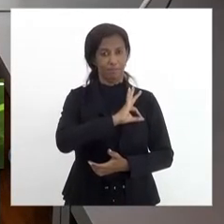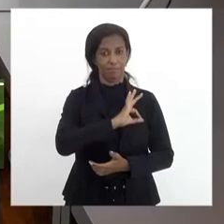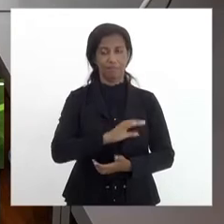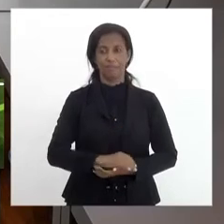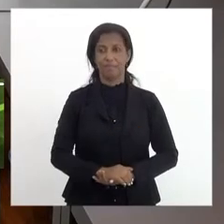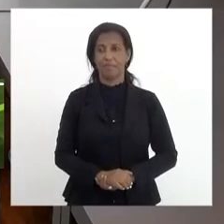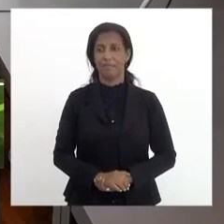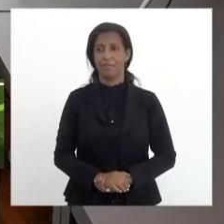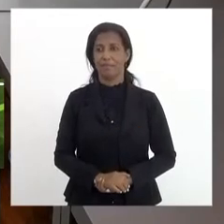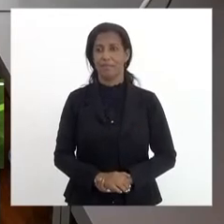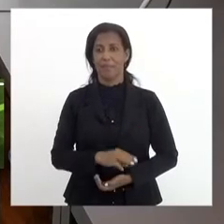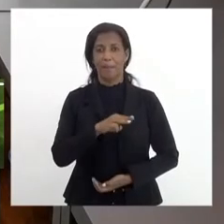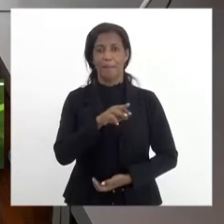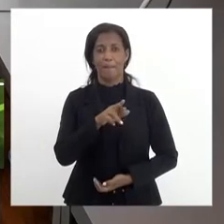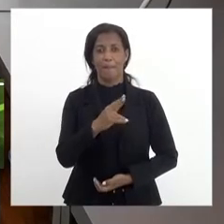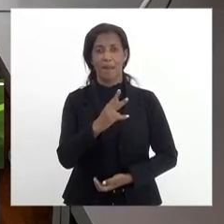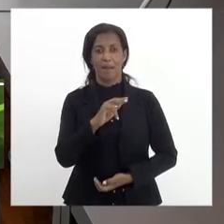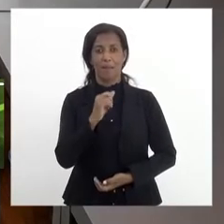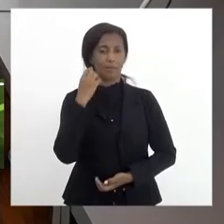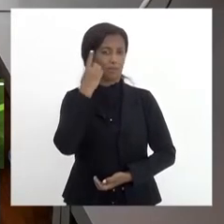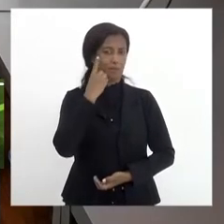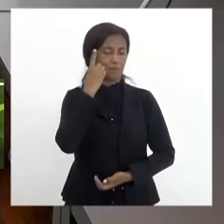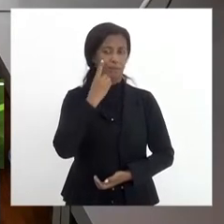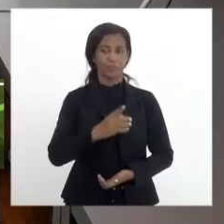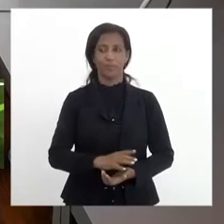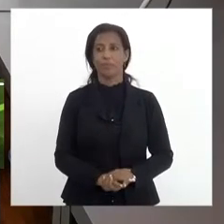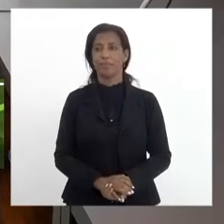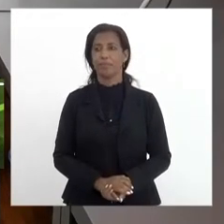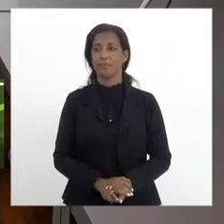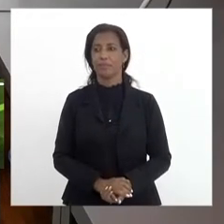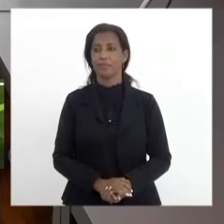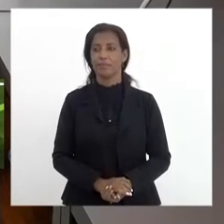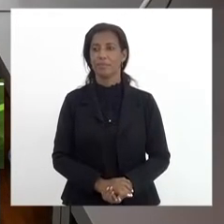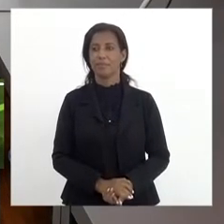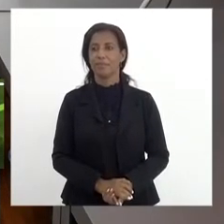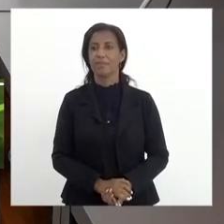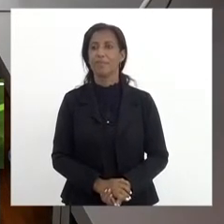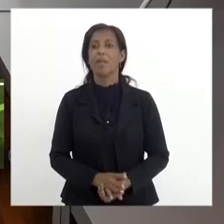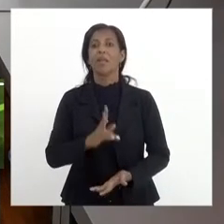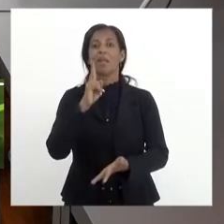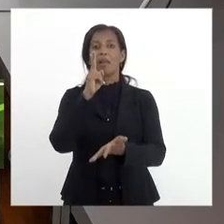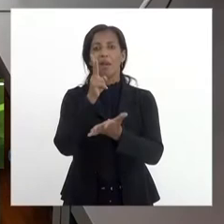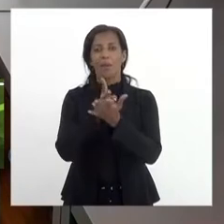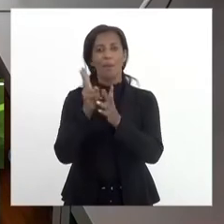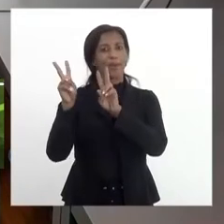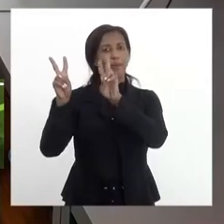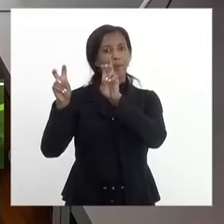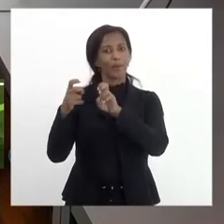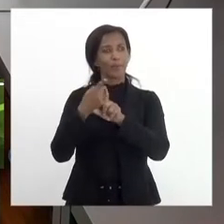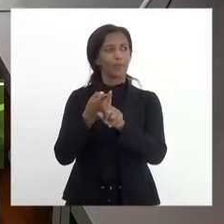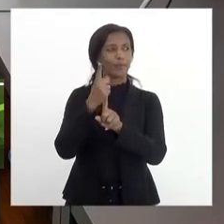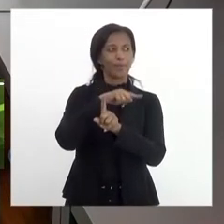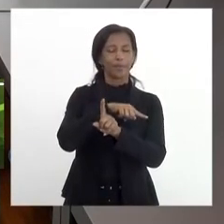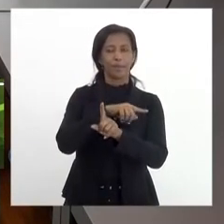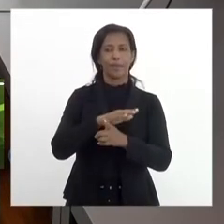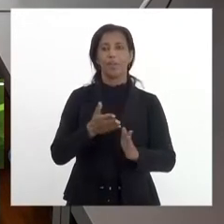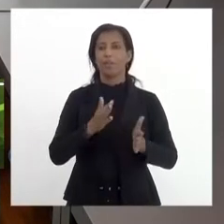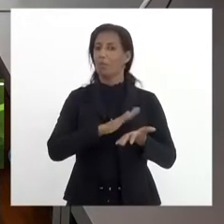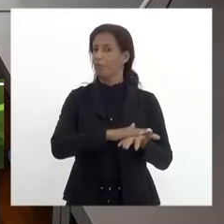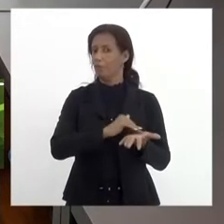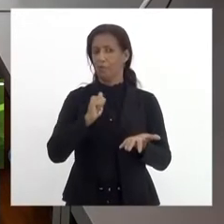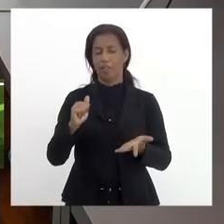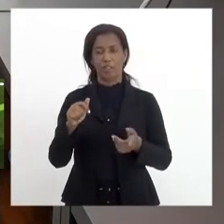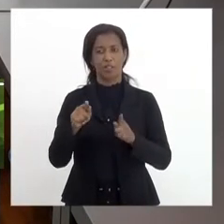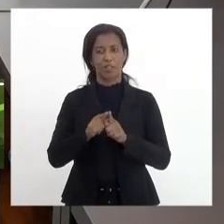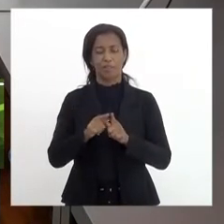deputada Marta Rocha. Esse é o mesmo caso do outro passo. É o mesmo caso do anterior. É. Vou retirar também e volto